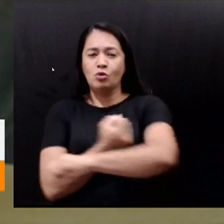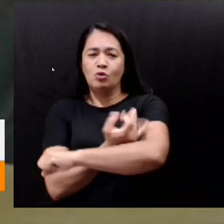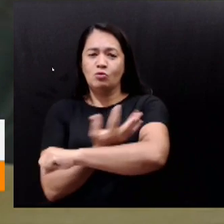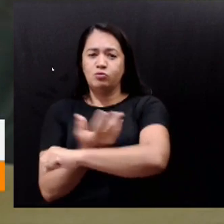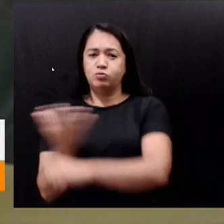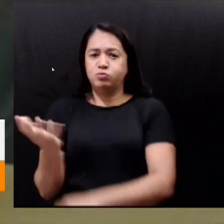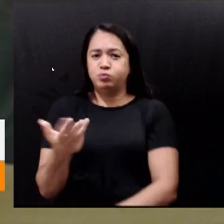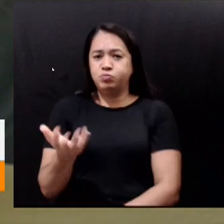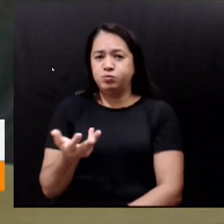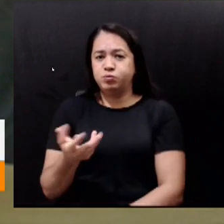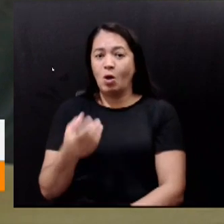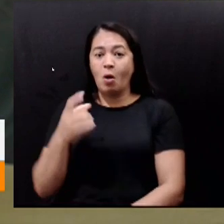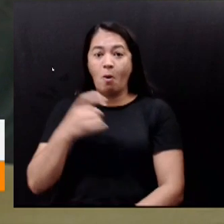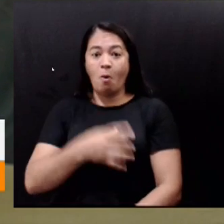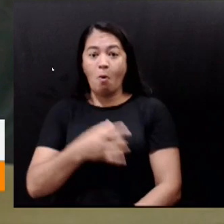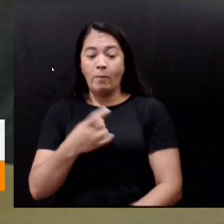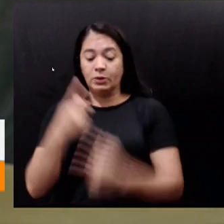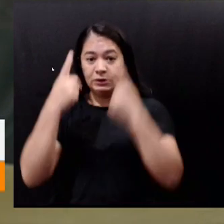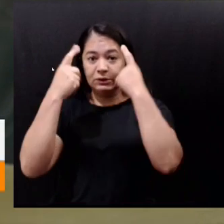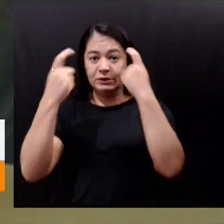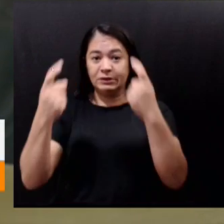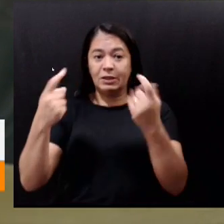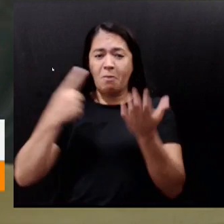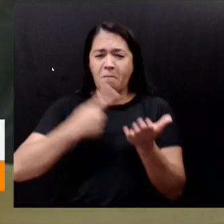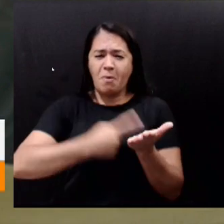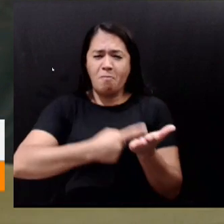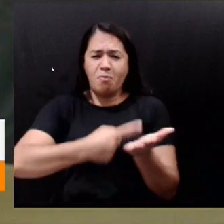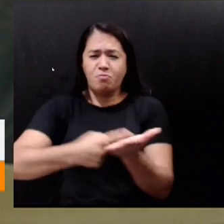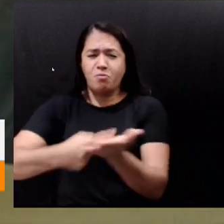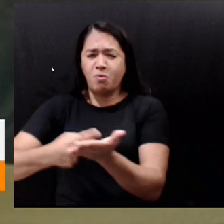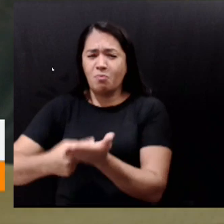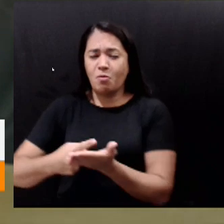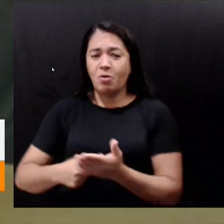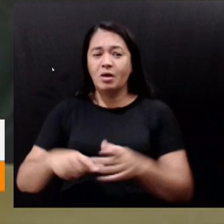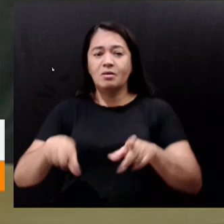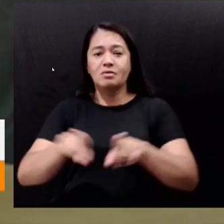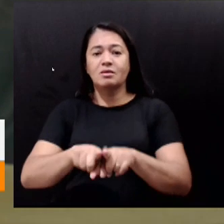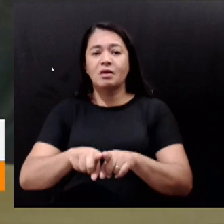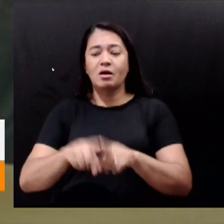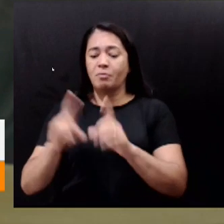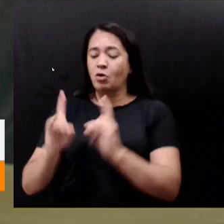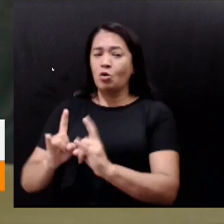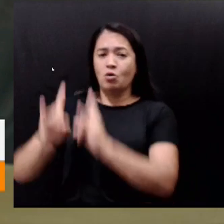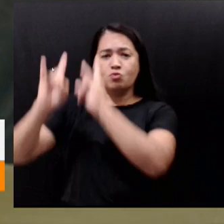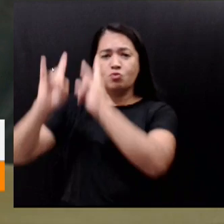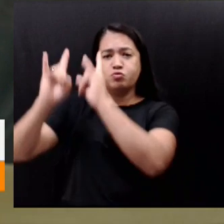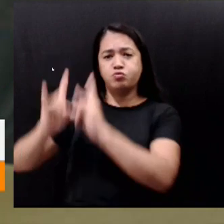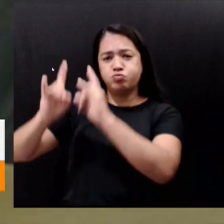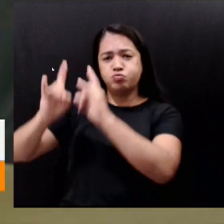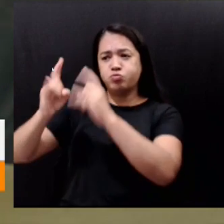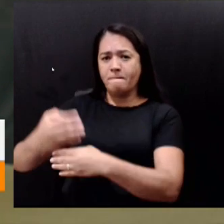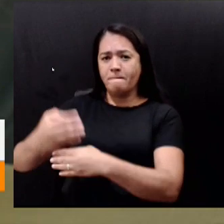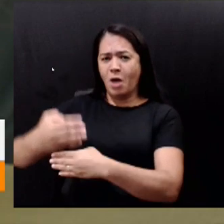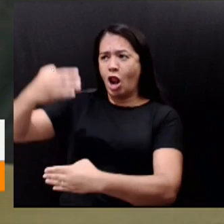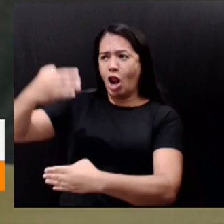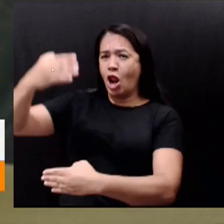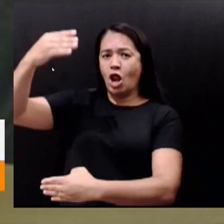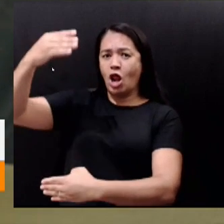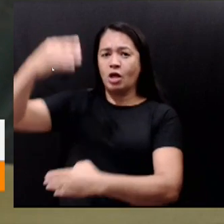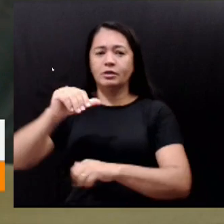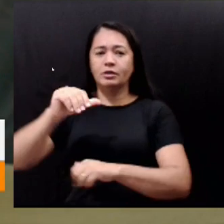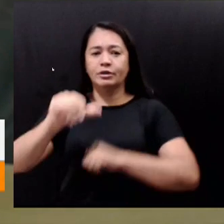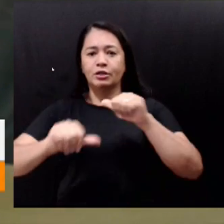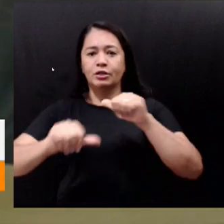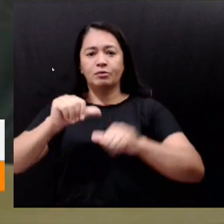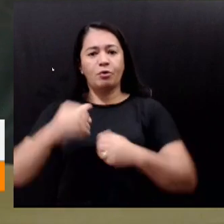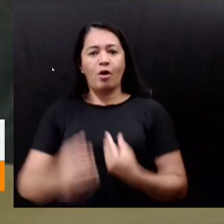o excesso de compromissos e também o crescimento de condomínios com muros altos transformaram essa realidade. Muitos vivem